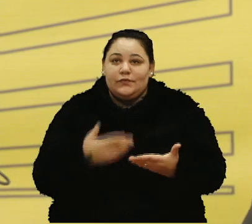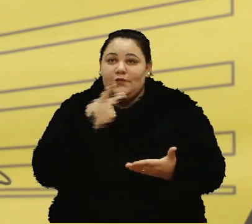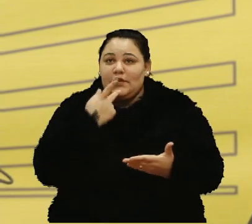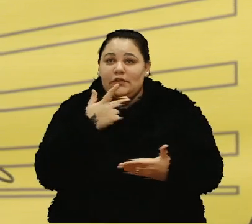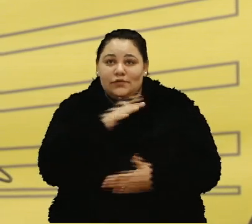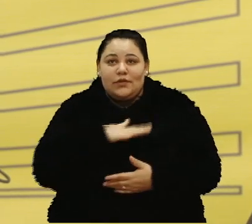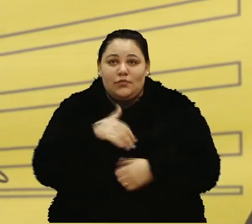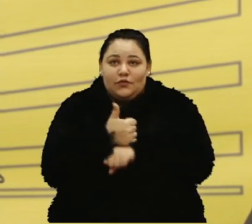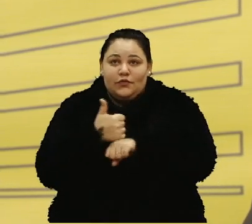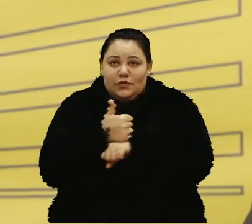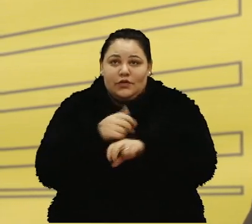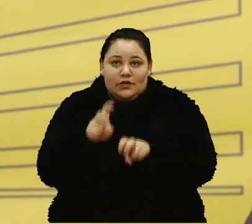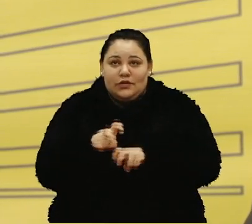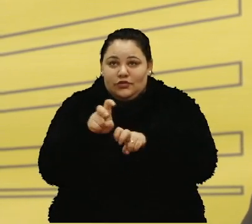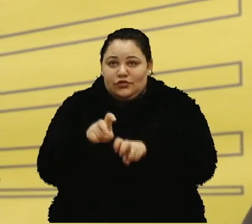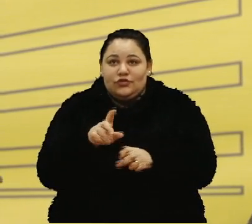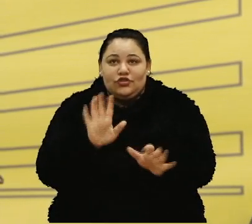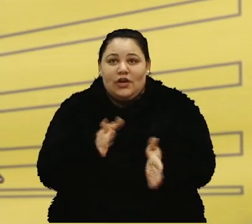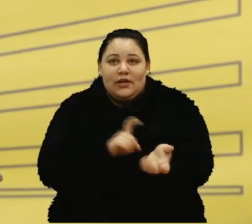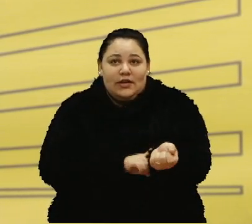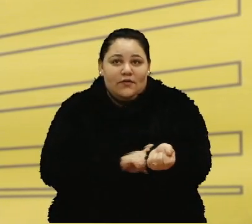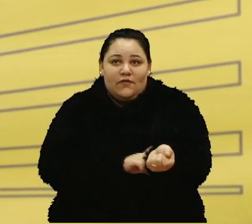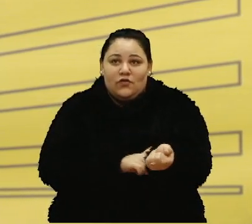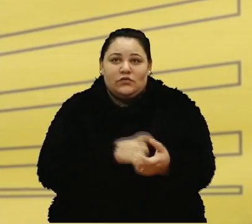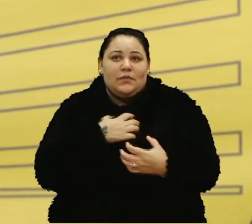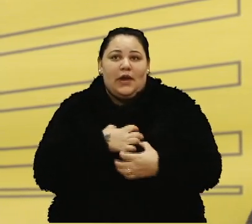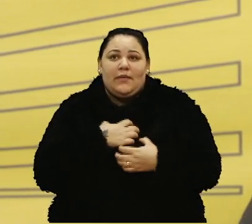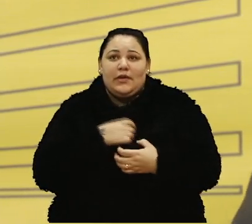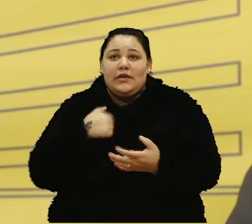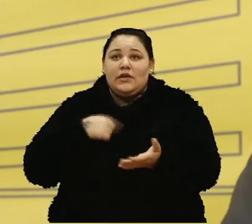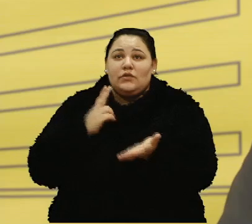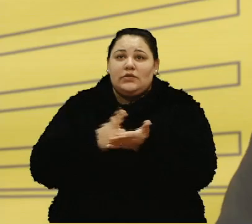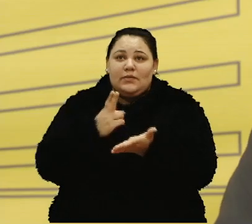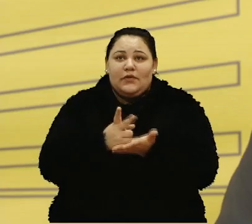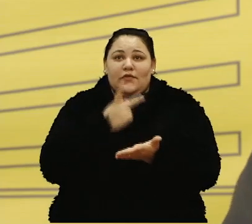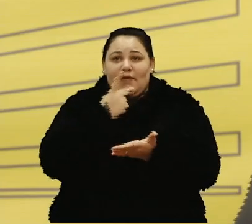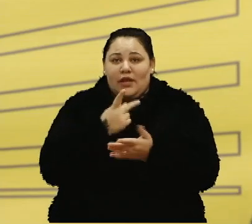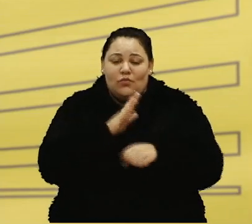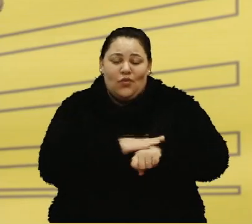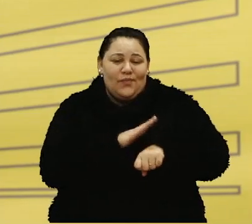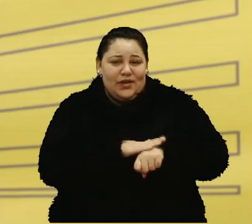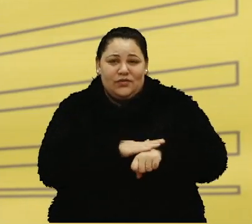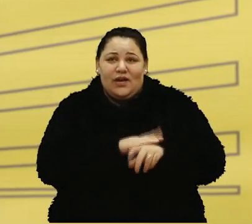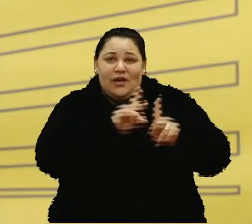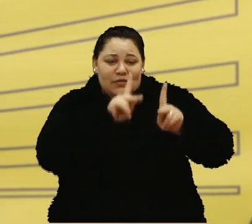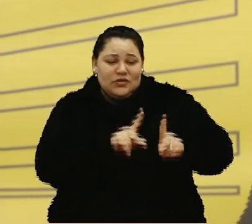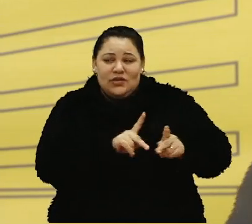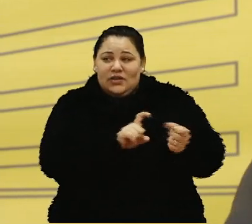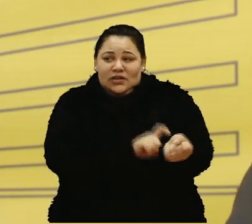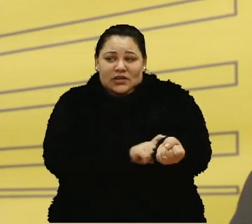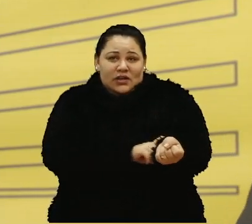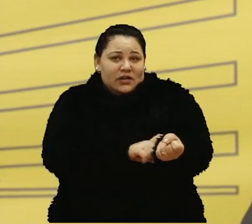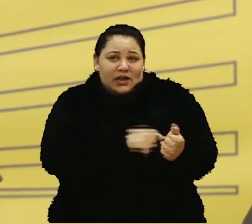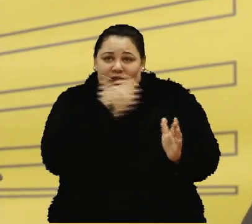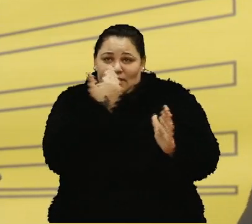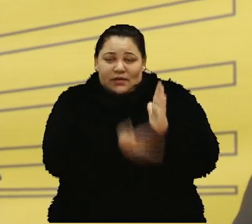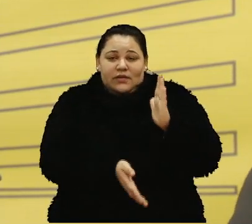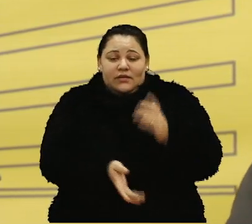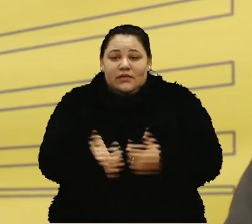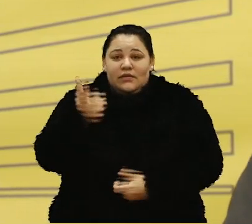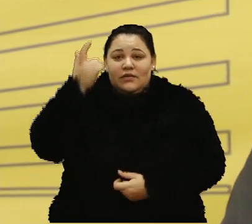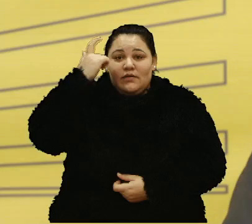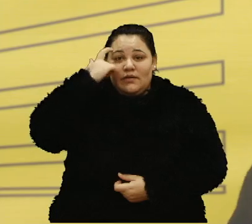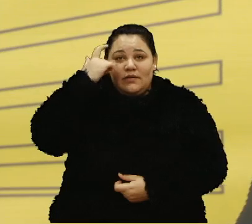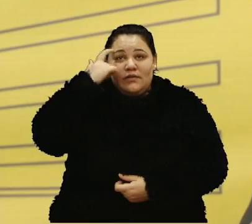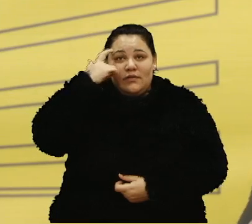agricultores. Os agricultores já estão desesperados. E eu sempre disse, né, a pessoa, quando que ela está desesperada, ela perde a cabeça, ela não